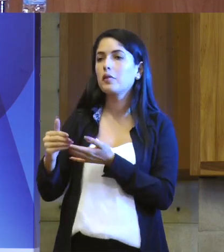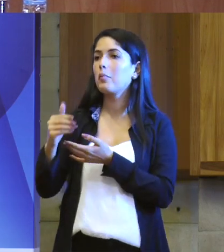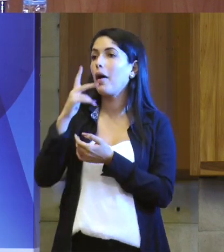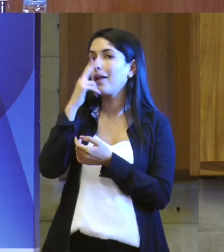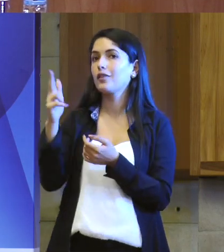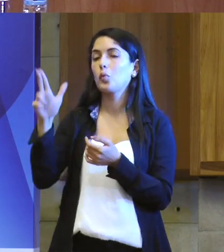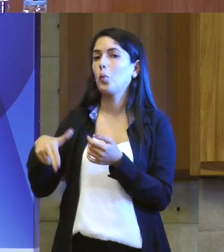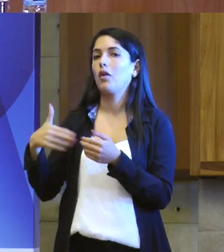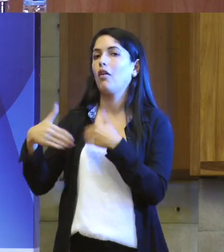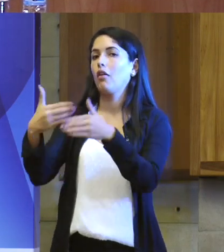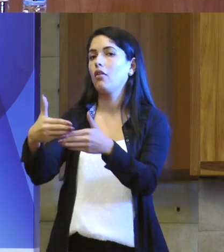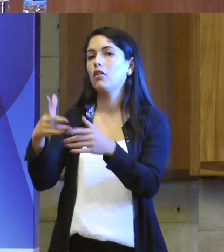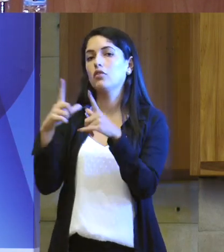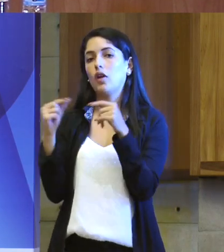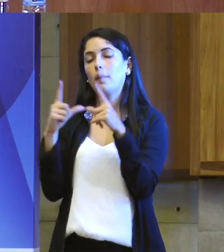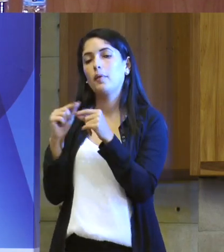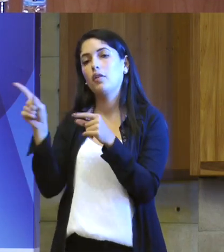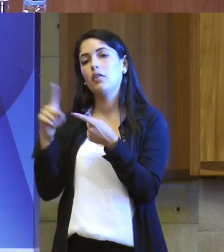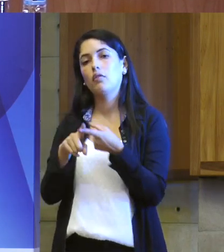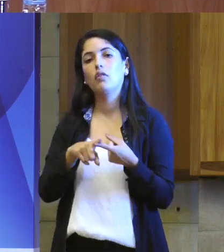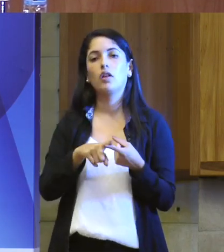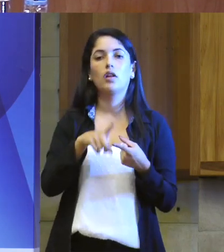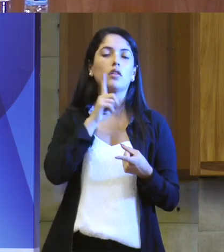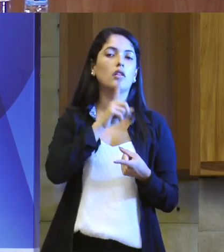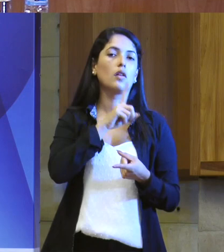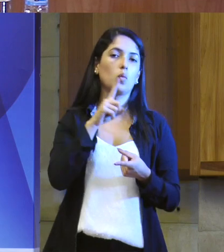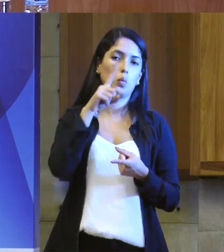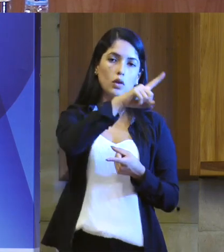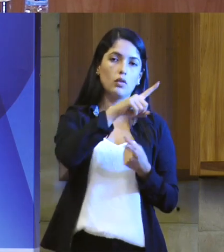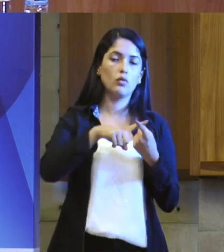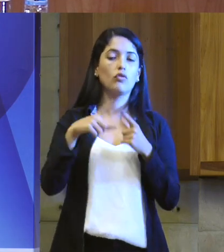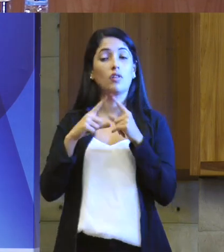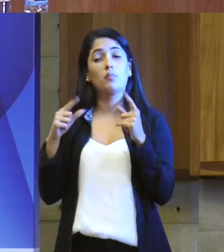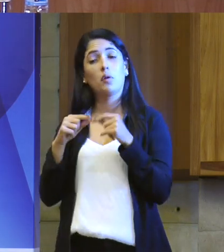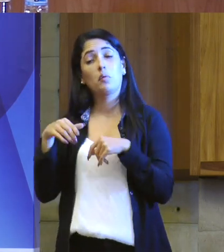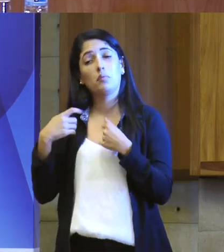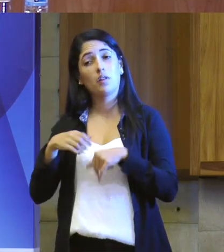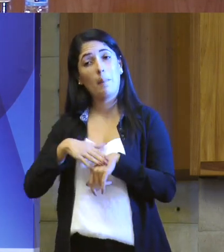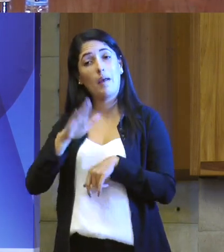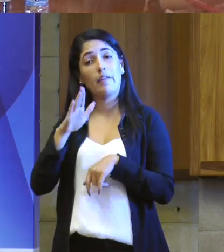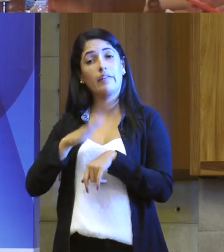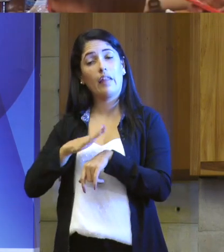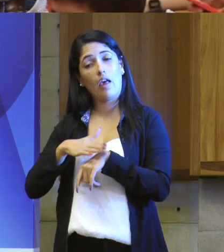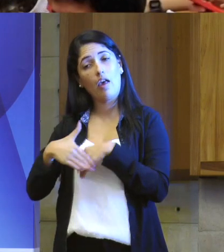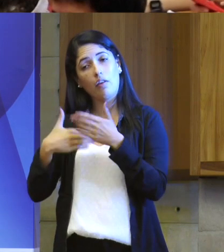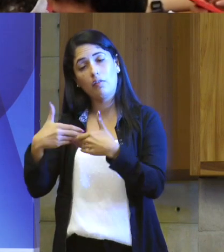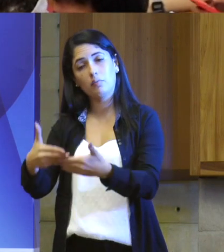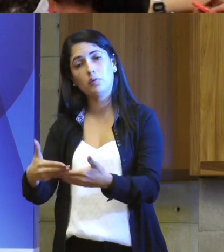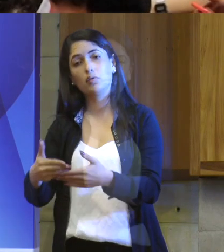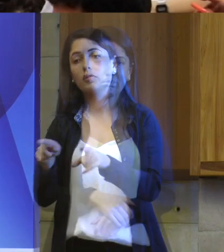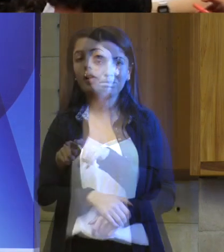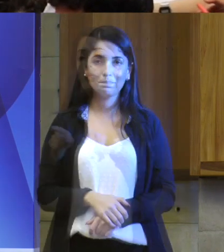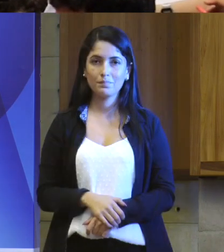platônica é com o japão e os estados unidos os japoneses precisam de um pouco mais de tempo os americanos ainda também num não